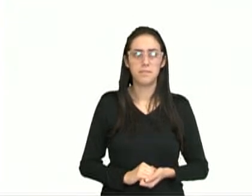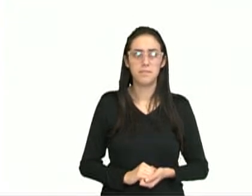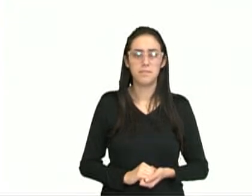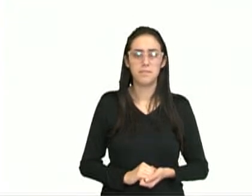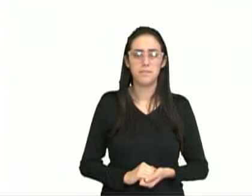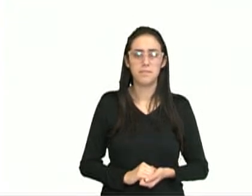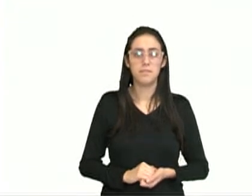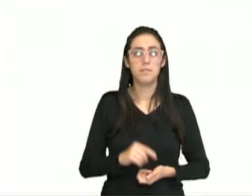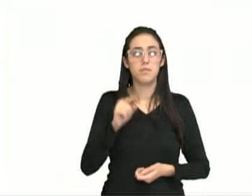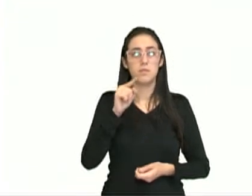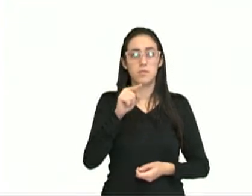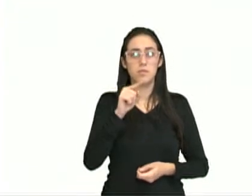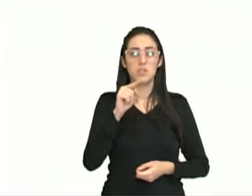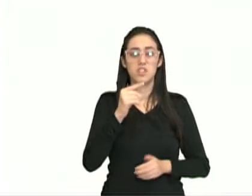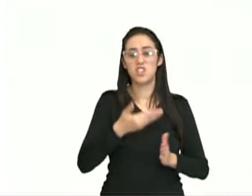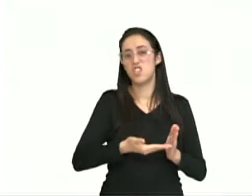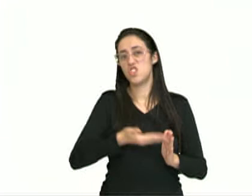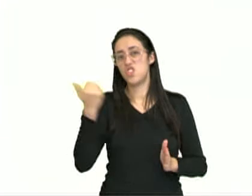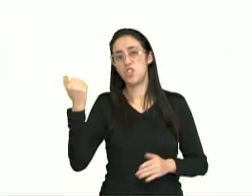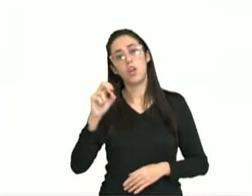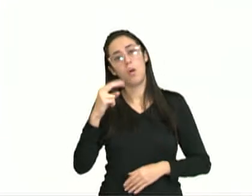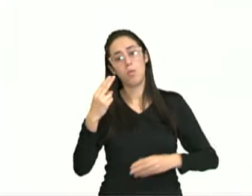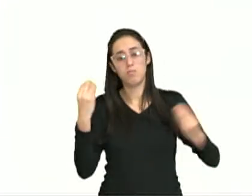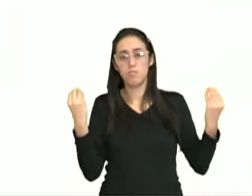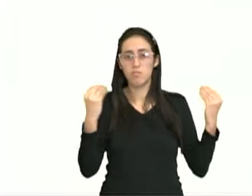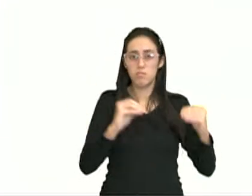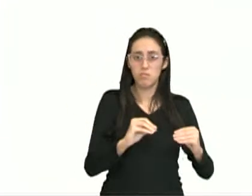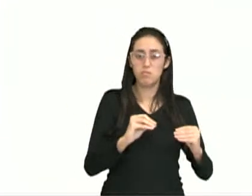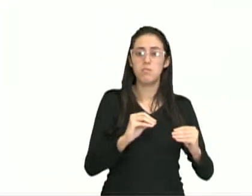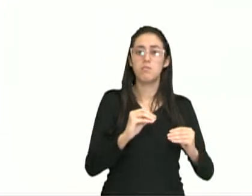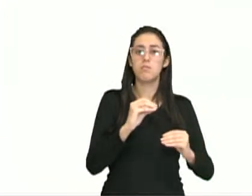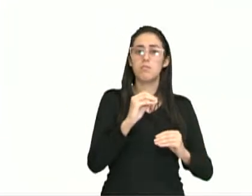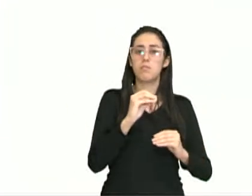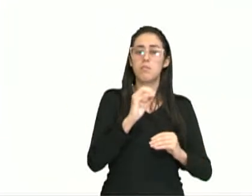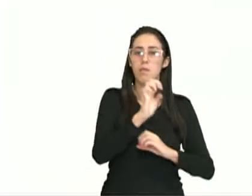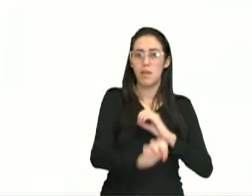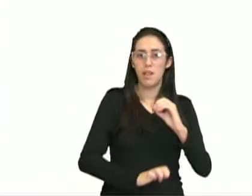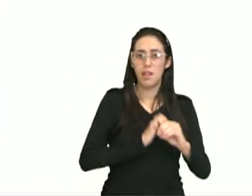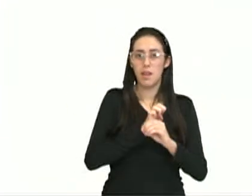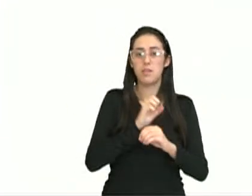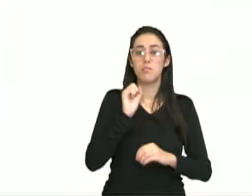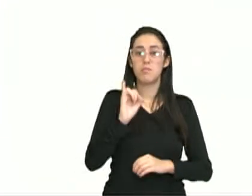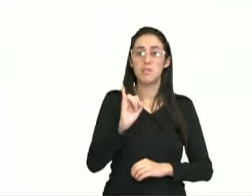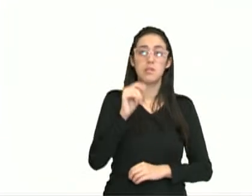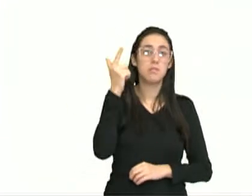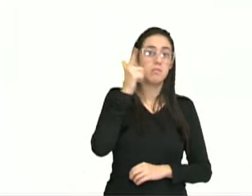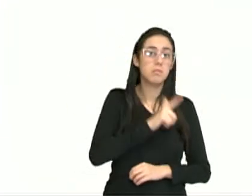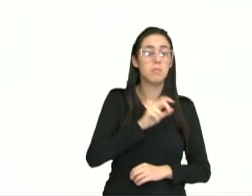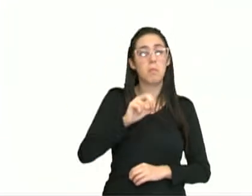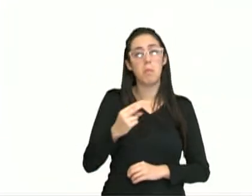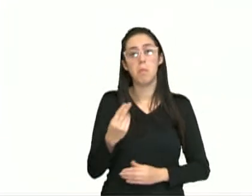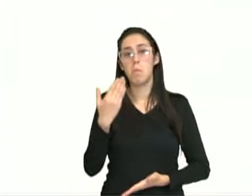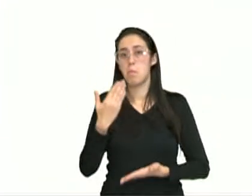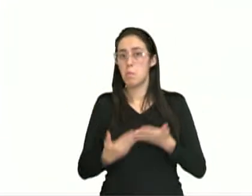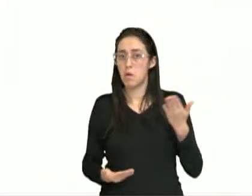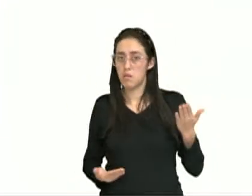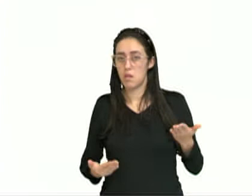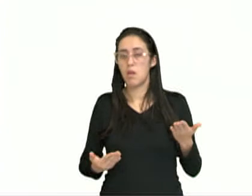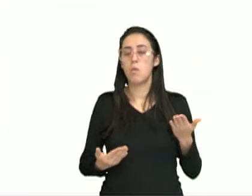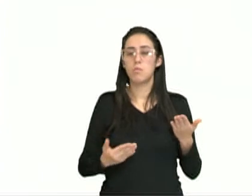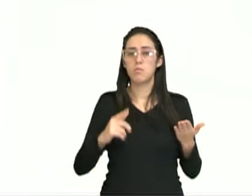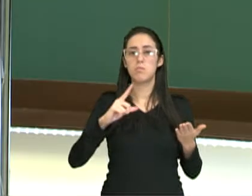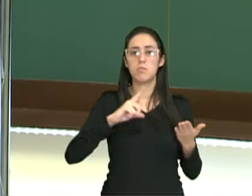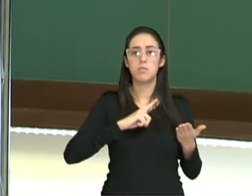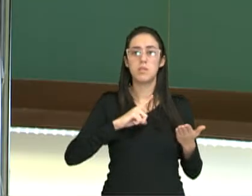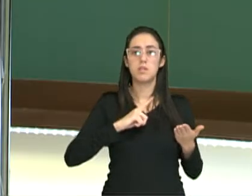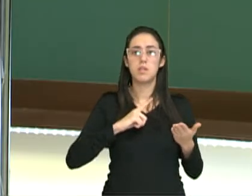Retire ou adicione a quantidade de elétrons que o átomo perdeu ou ganhou a partir do subnível, né, mais externo